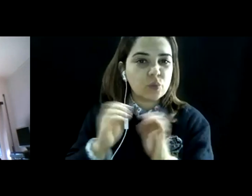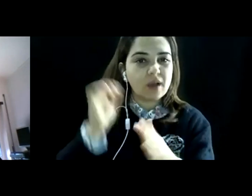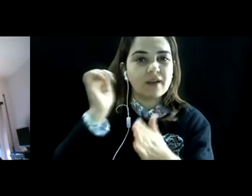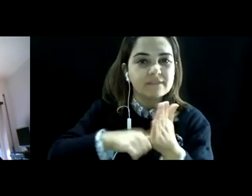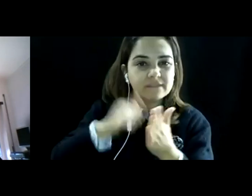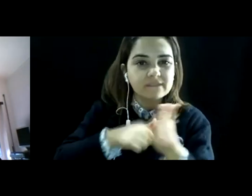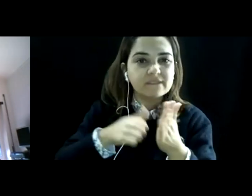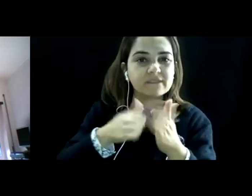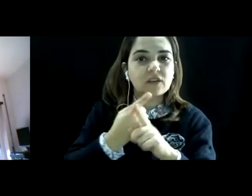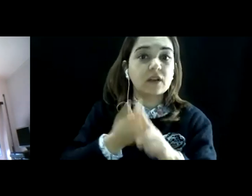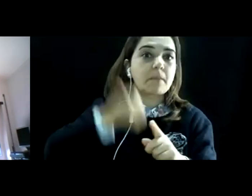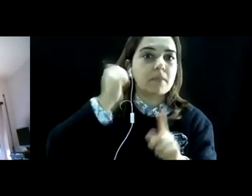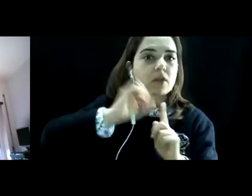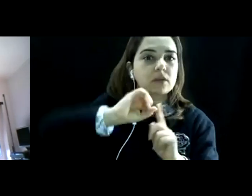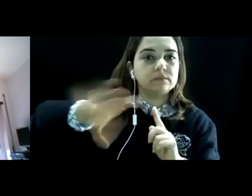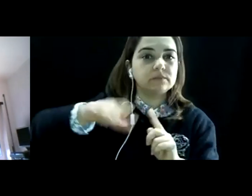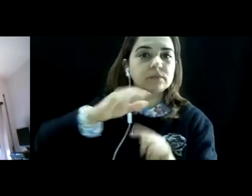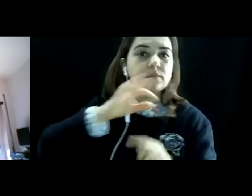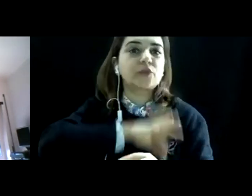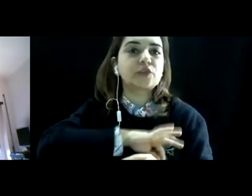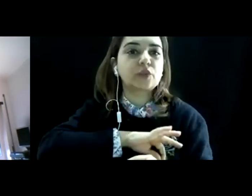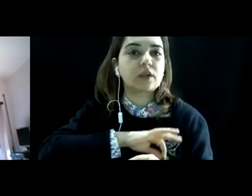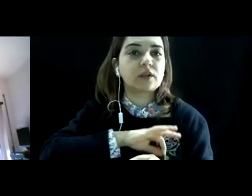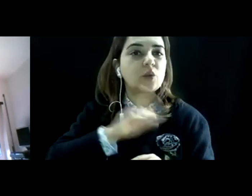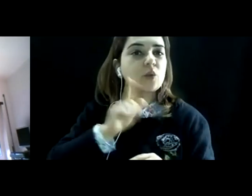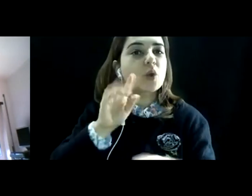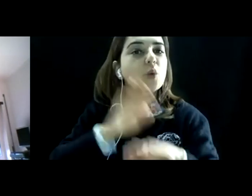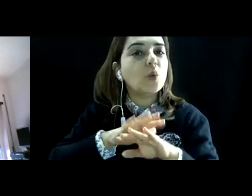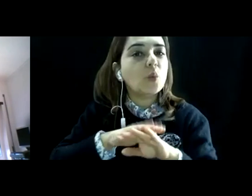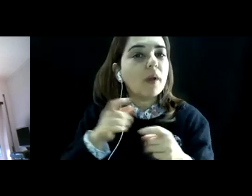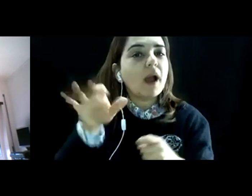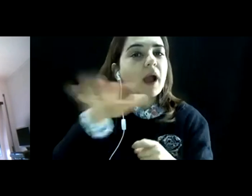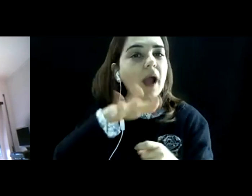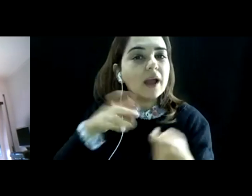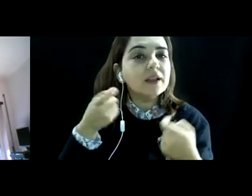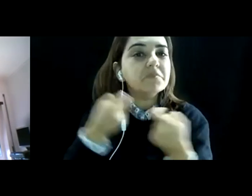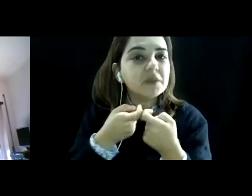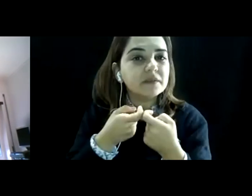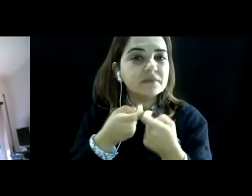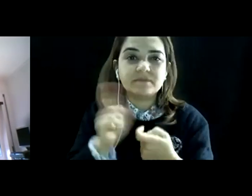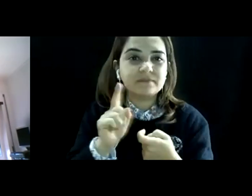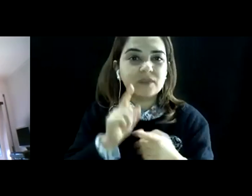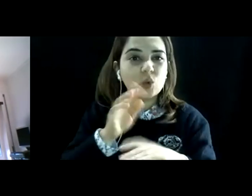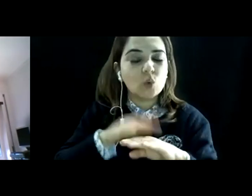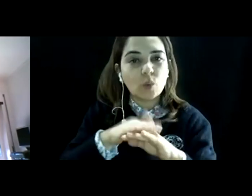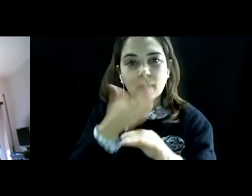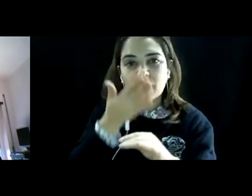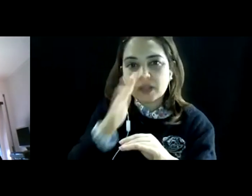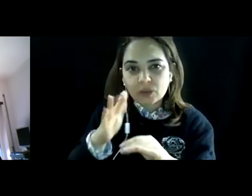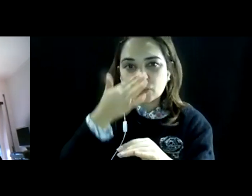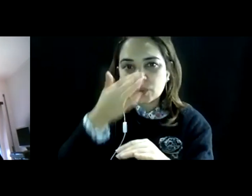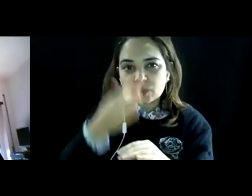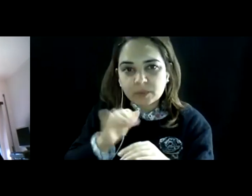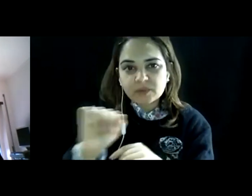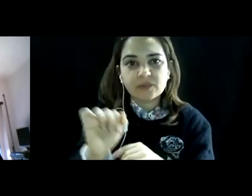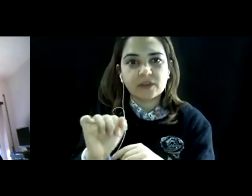for, é colocado num profissional, não porque aquela área lhe interessa, mas porque é a única saída que se lhe põe à frente. E mais,